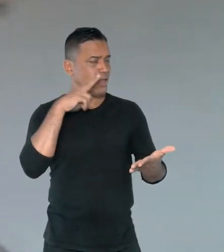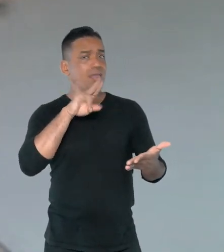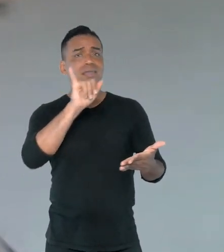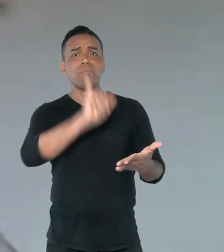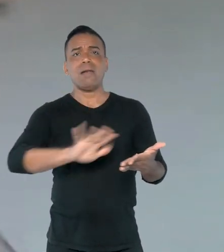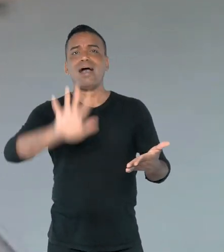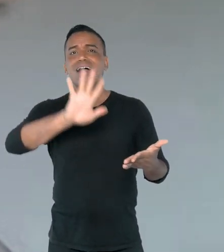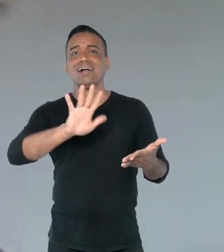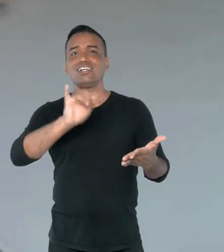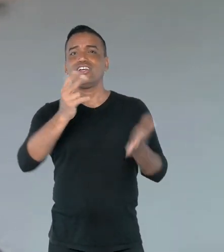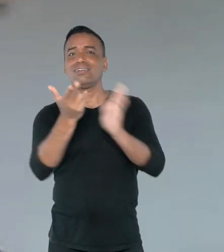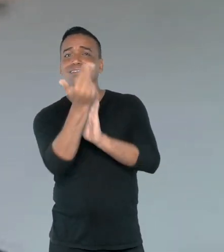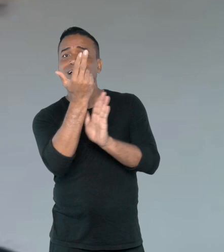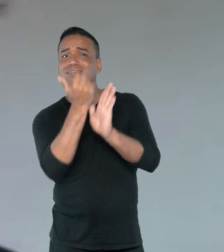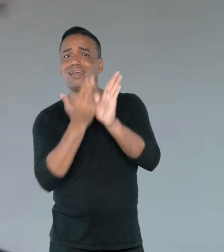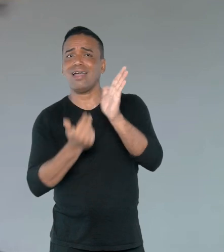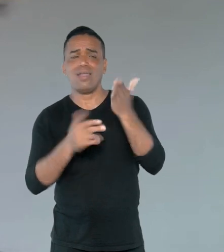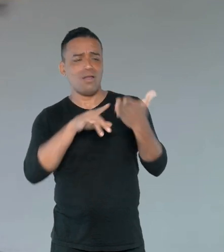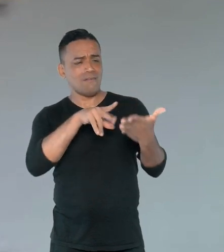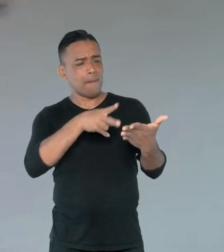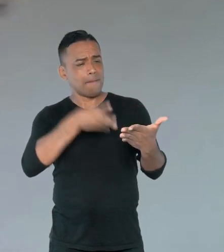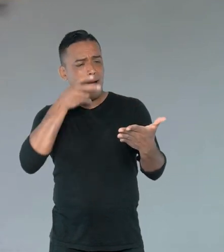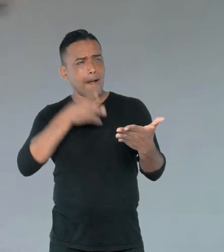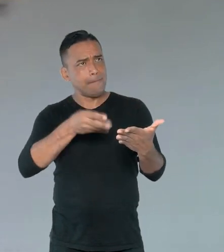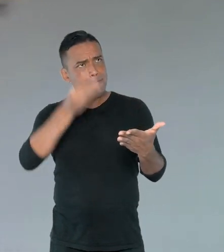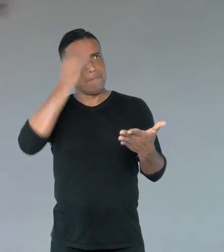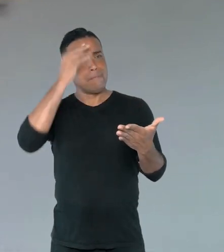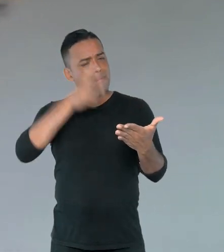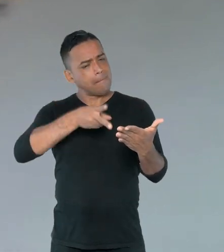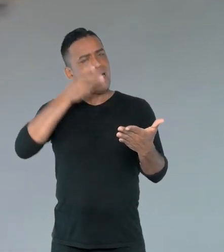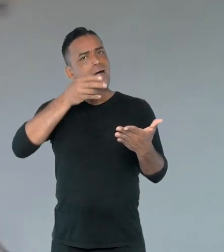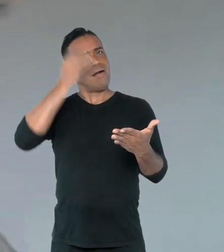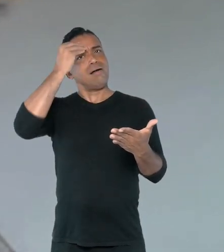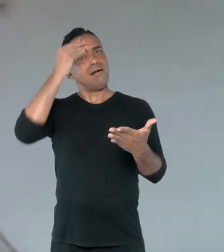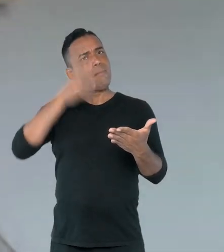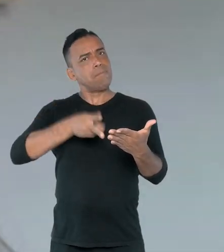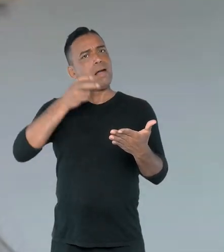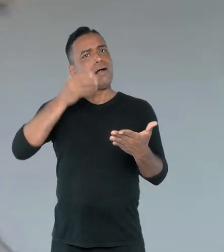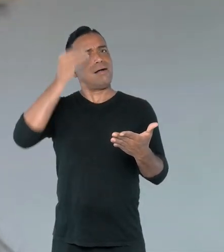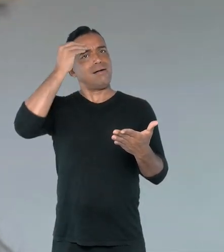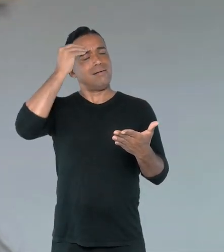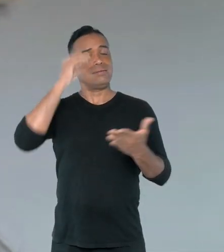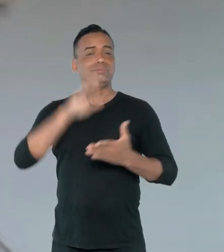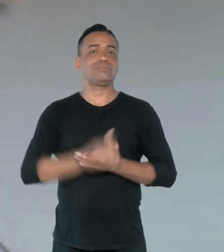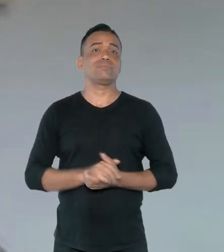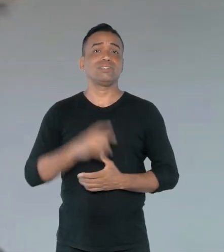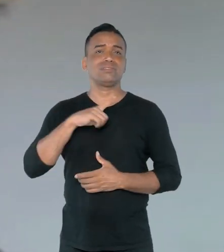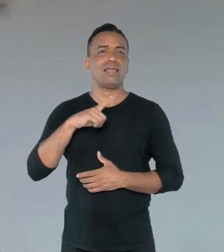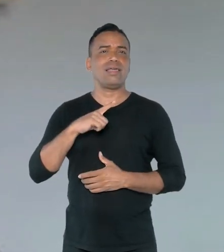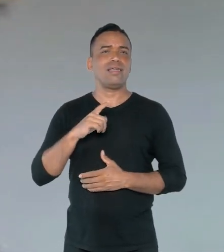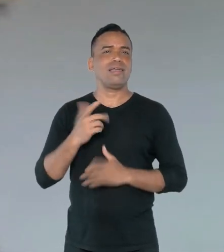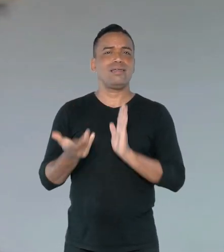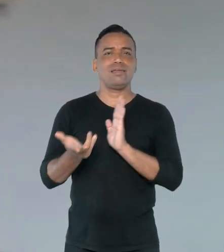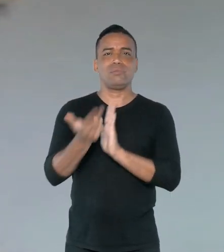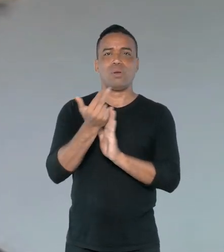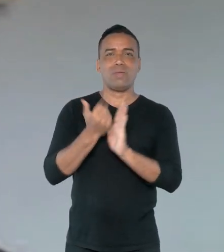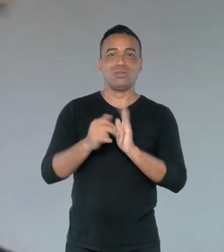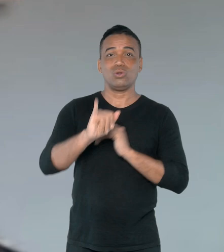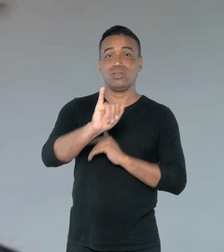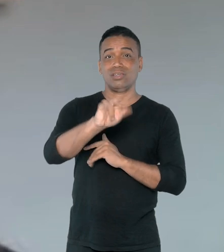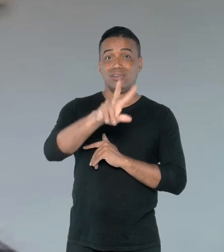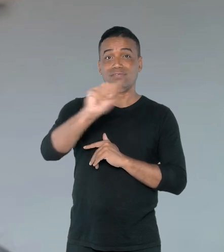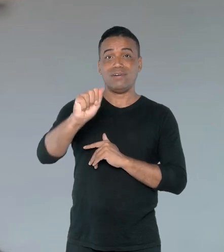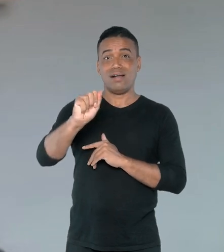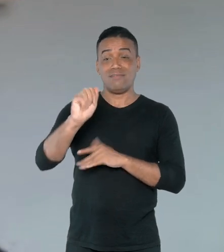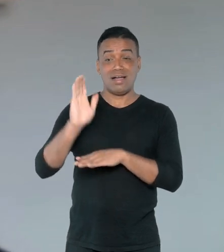folhear, ela vai entender a mensagem que tem aqui, né? Tem uma cena que a Iva vai